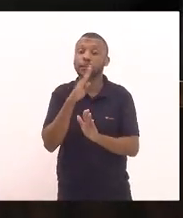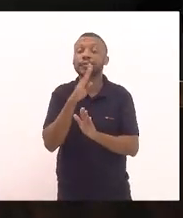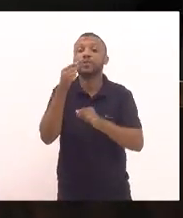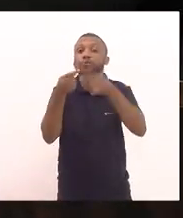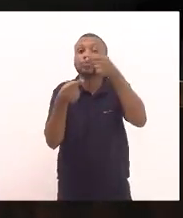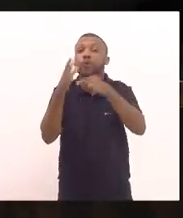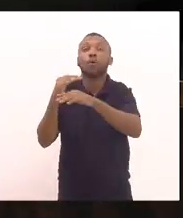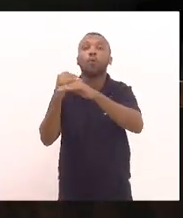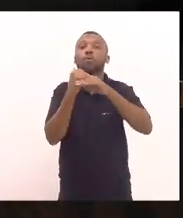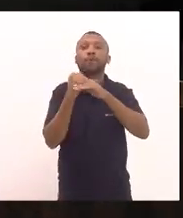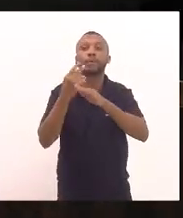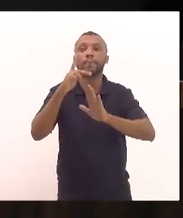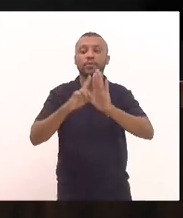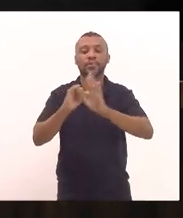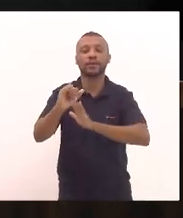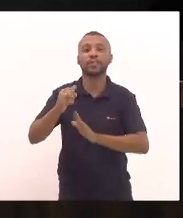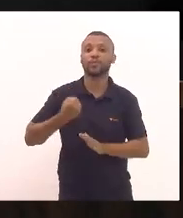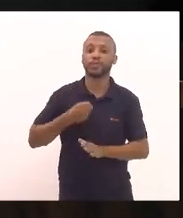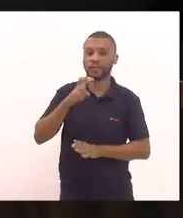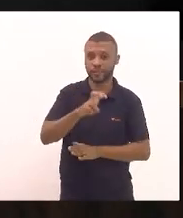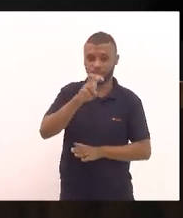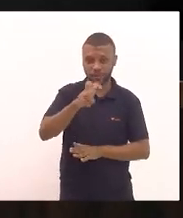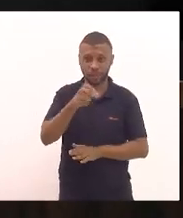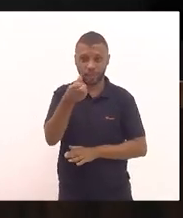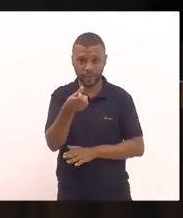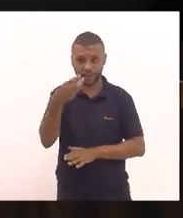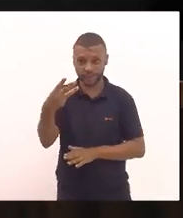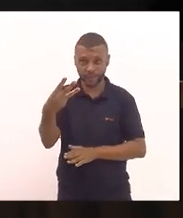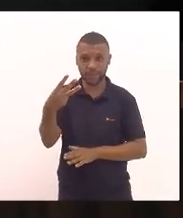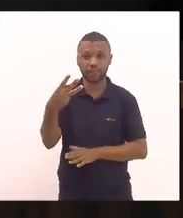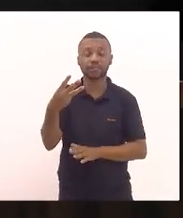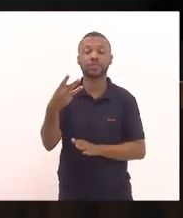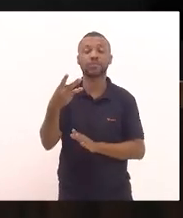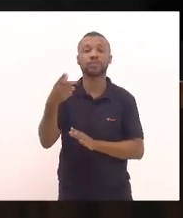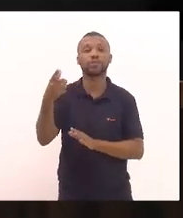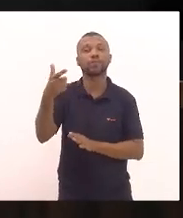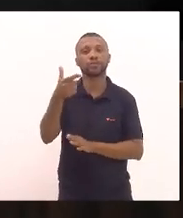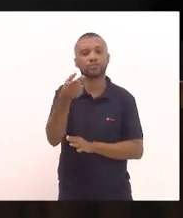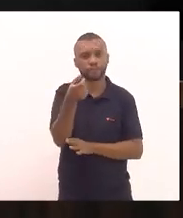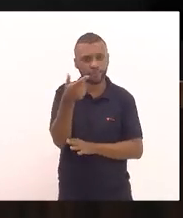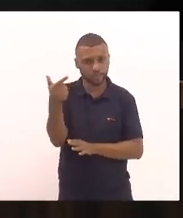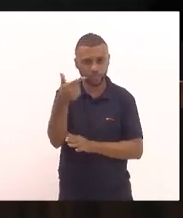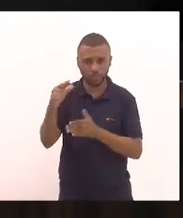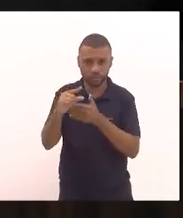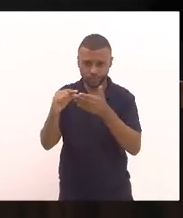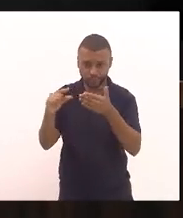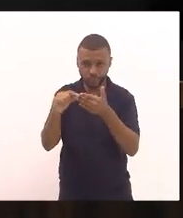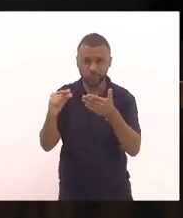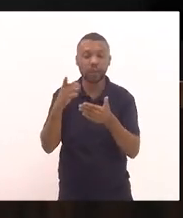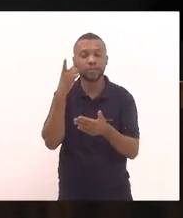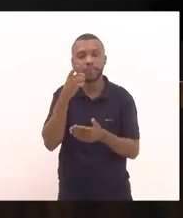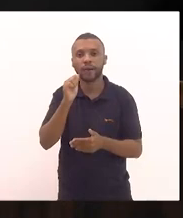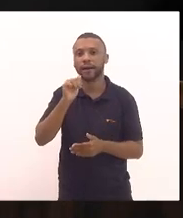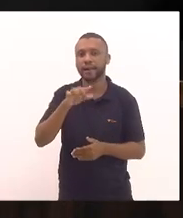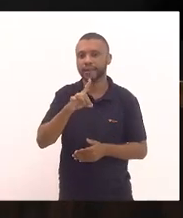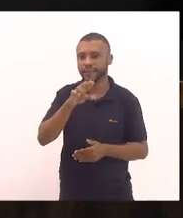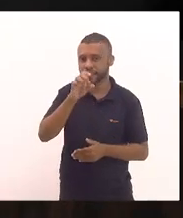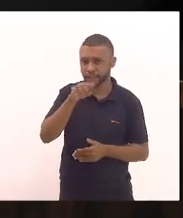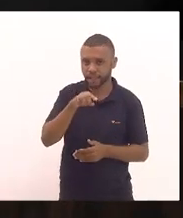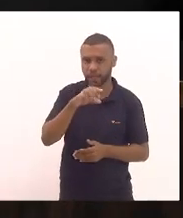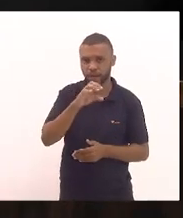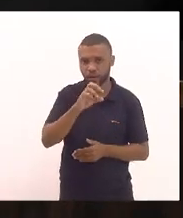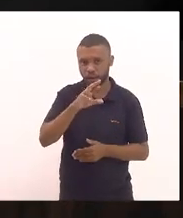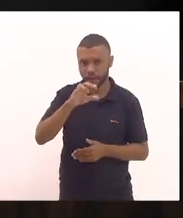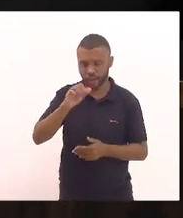única, projeto de lei 5563, de 22, de autoria dos deputados André Correia,